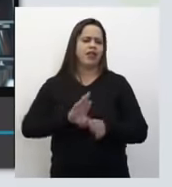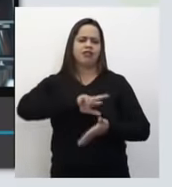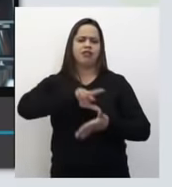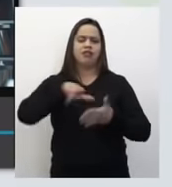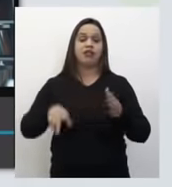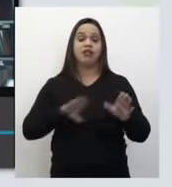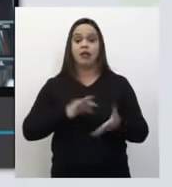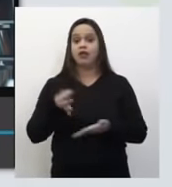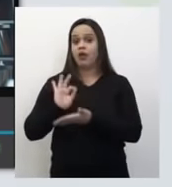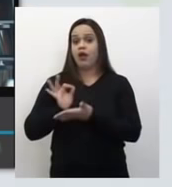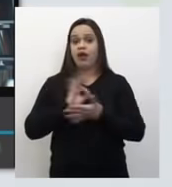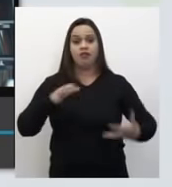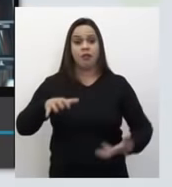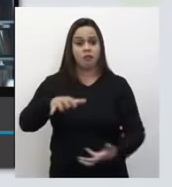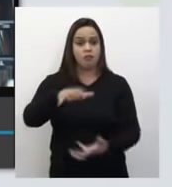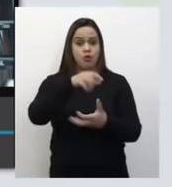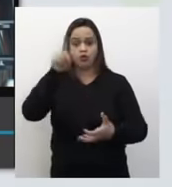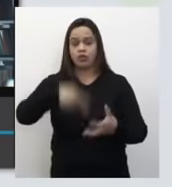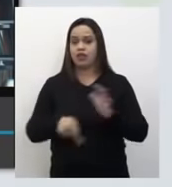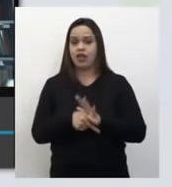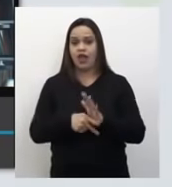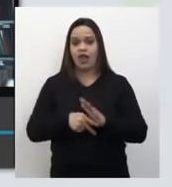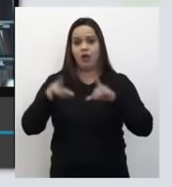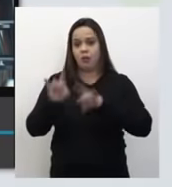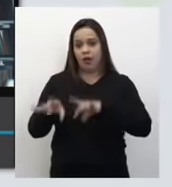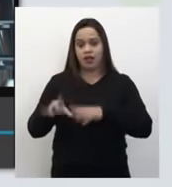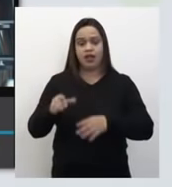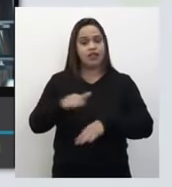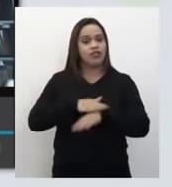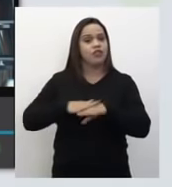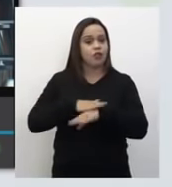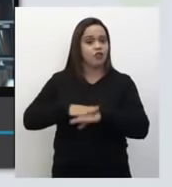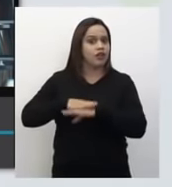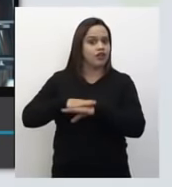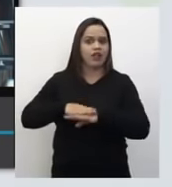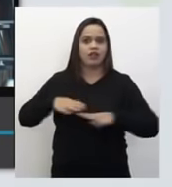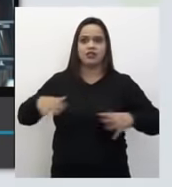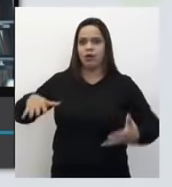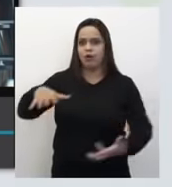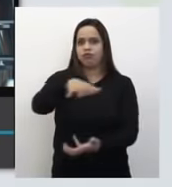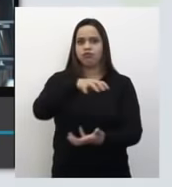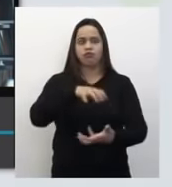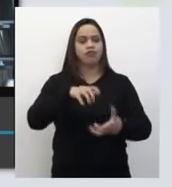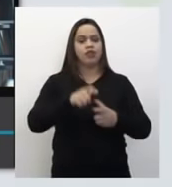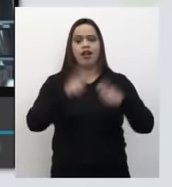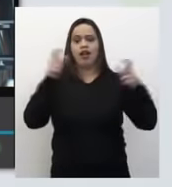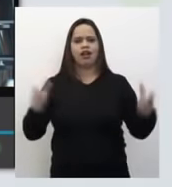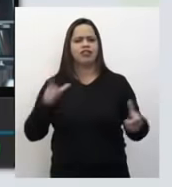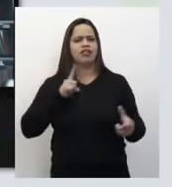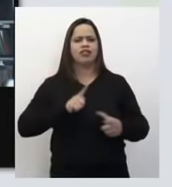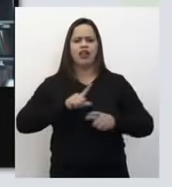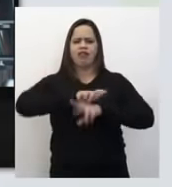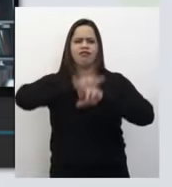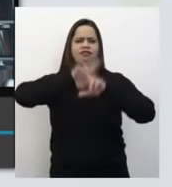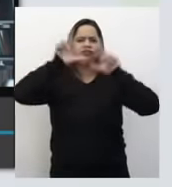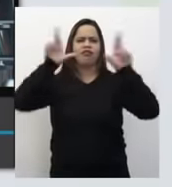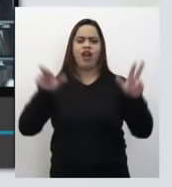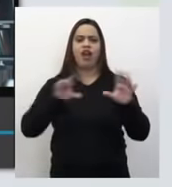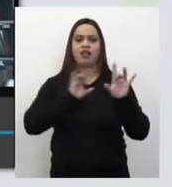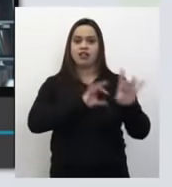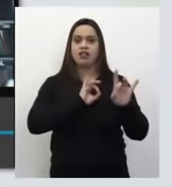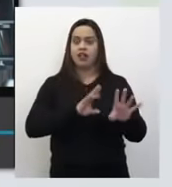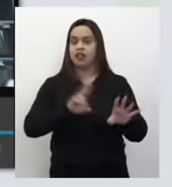Mundo, que é uma técnica de conversação em grupos grandes. Eu chamo de World Café também, ou Café Mundo. Tem um monte de técnicas aí sendo